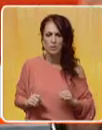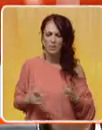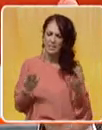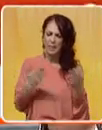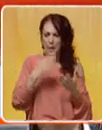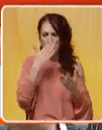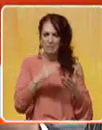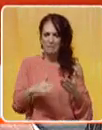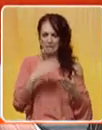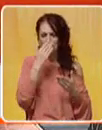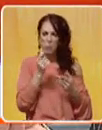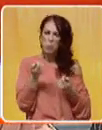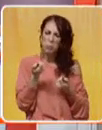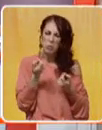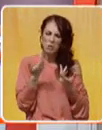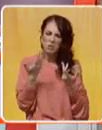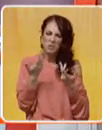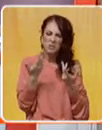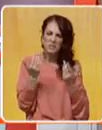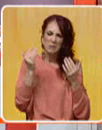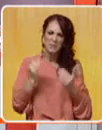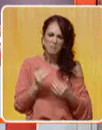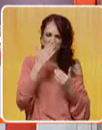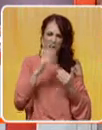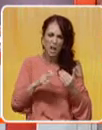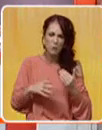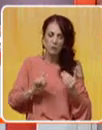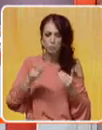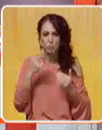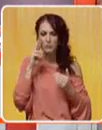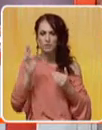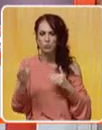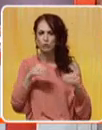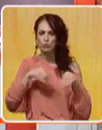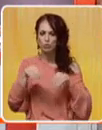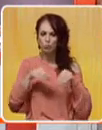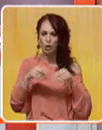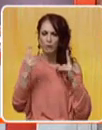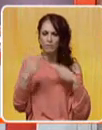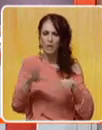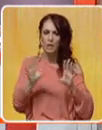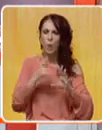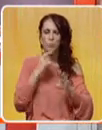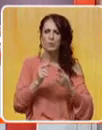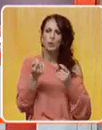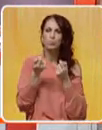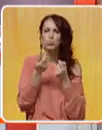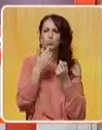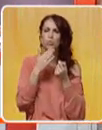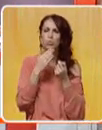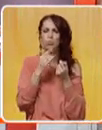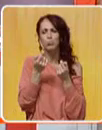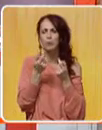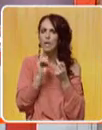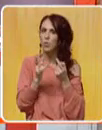era uma coisa semelhante é pobrezinho eu lembro pois mas eu acho que depois de vermos jogos sem fronteiras não podemos voltar a fazer uma produção Zinha porque aquilo era muito